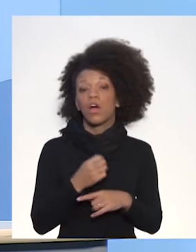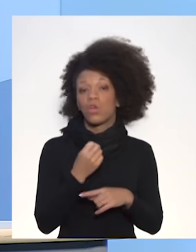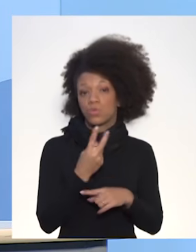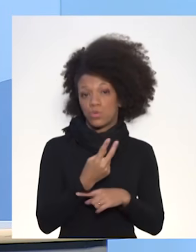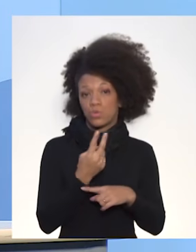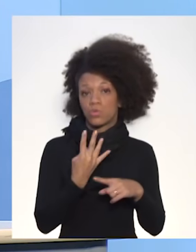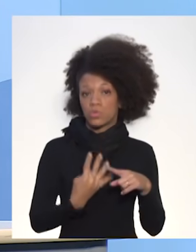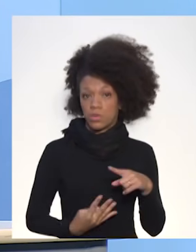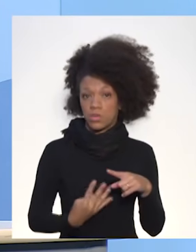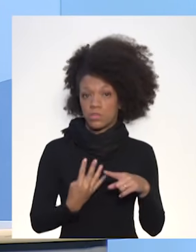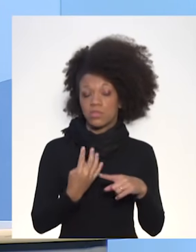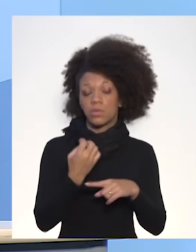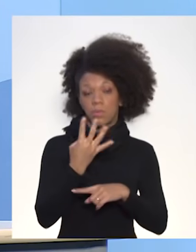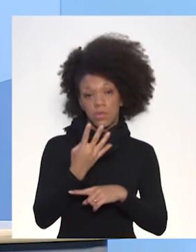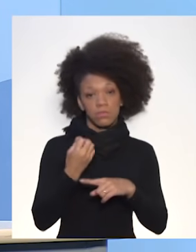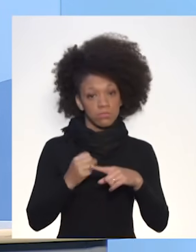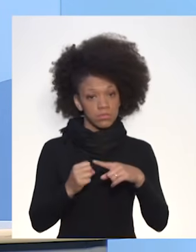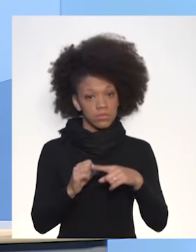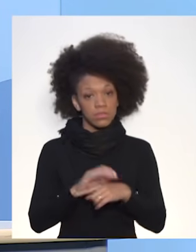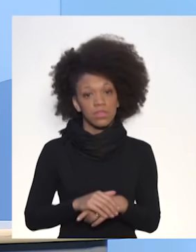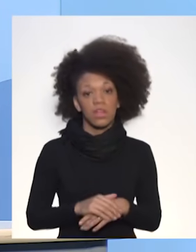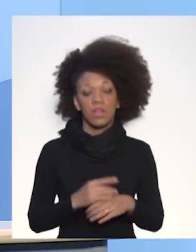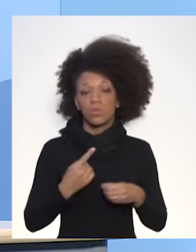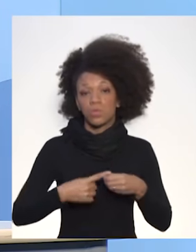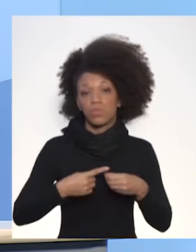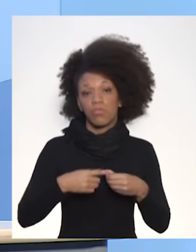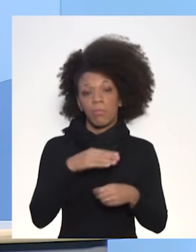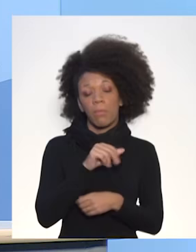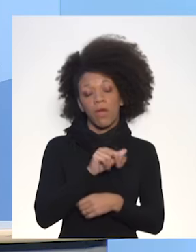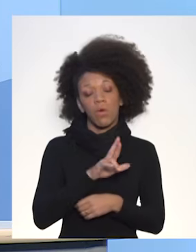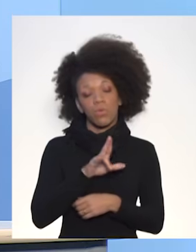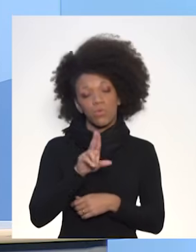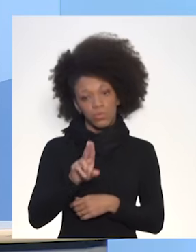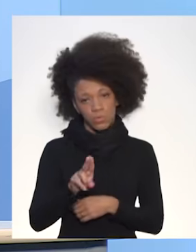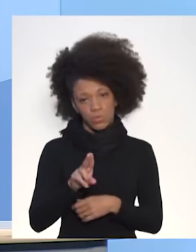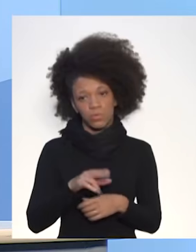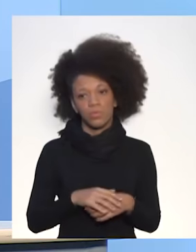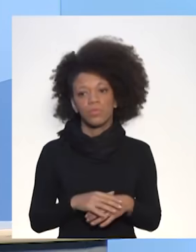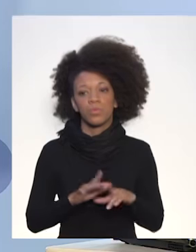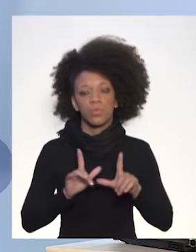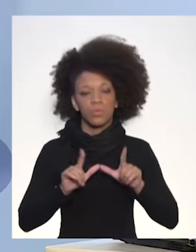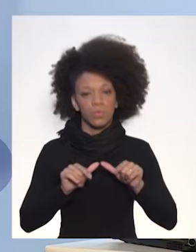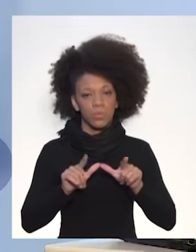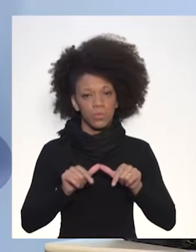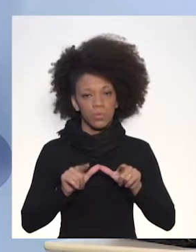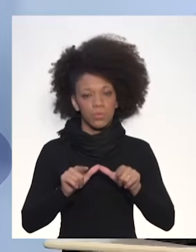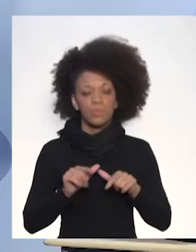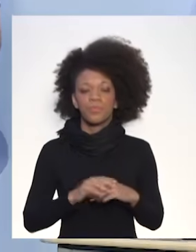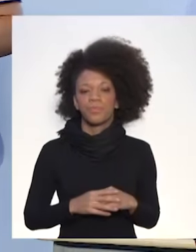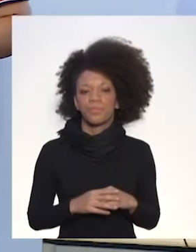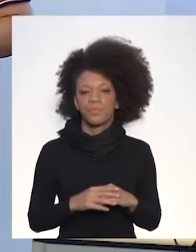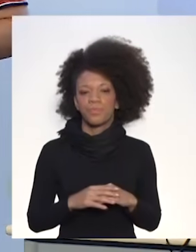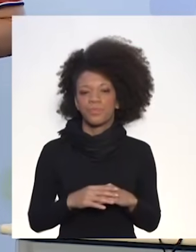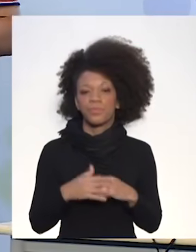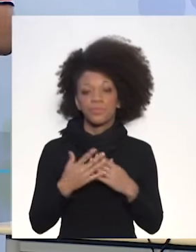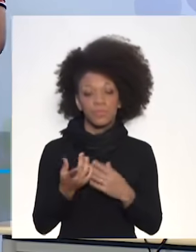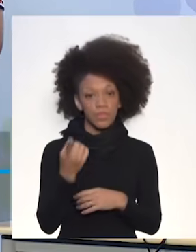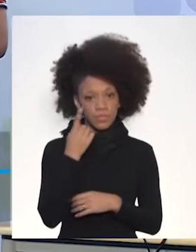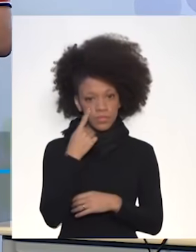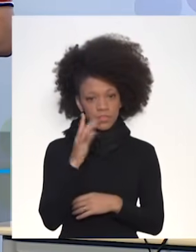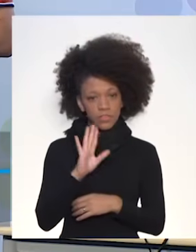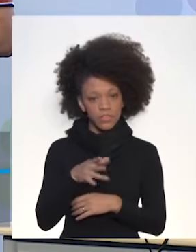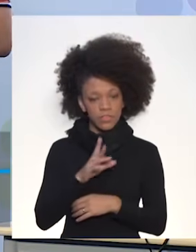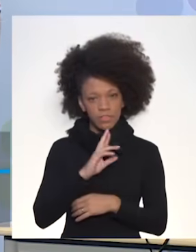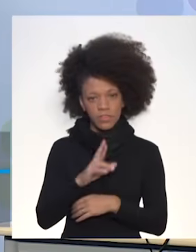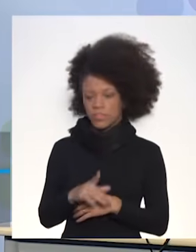2/4 e 4/8, tá? Lá da Escola Estadual Jardim Tangarás, lá em Bauru. Obrigado é a todos. Isso aí. É muito bem. Então, olha lá, colocando já a resposta,